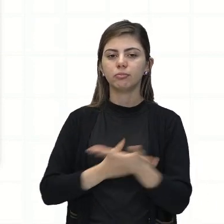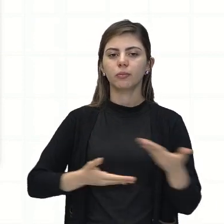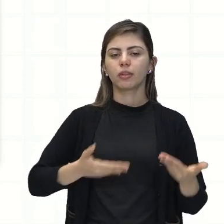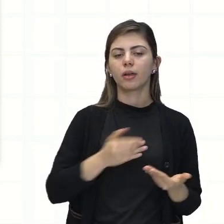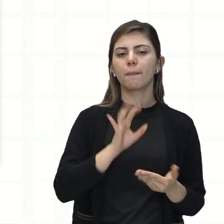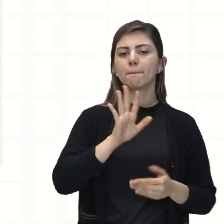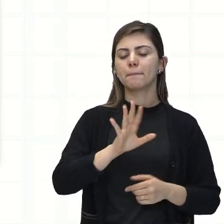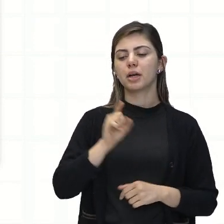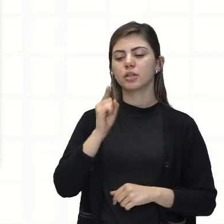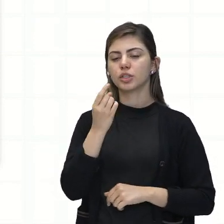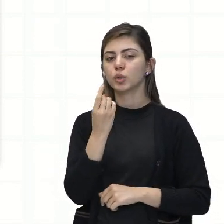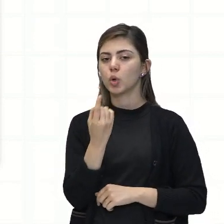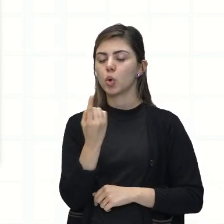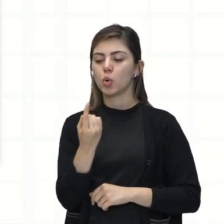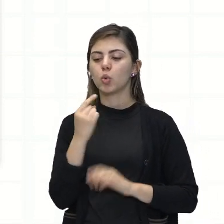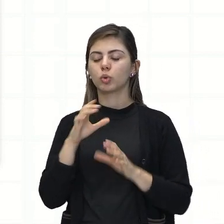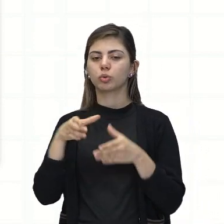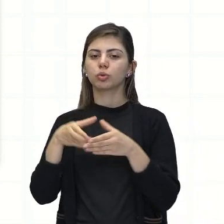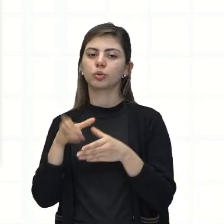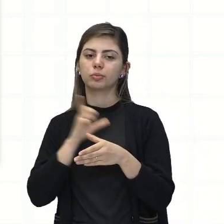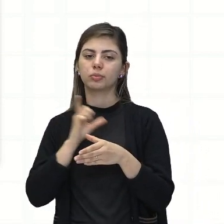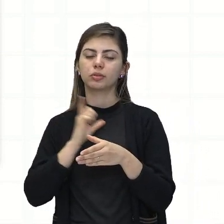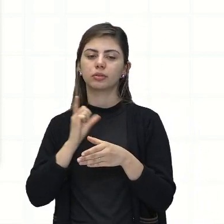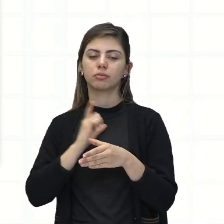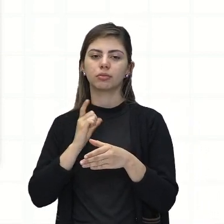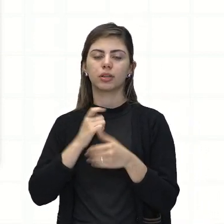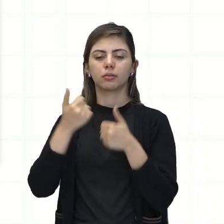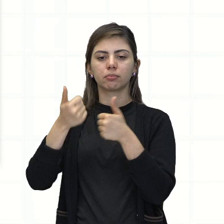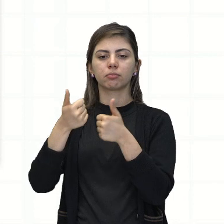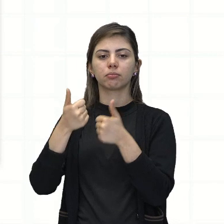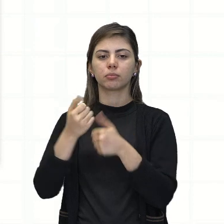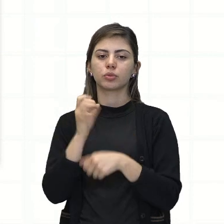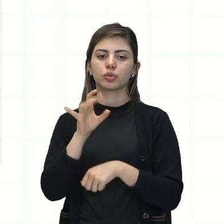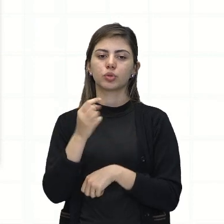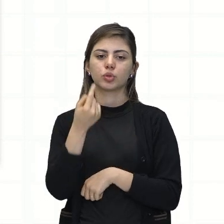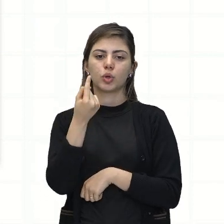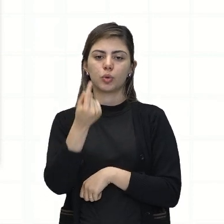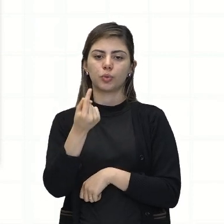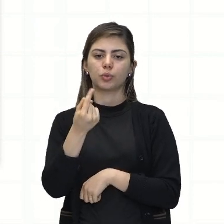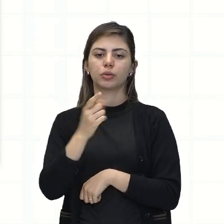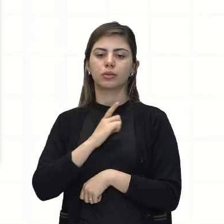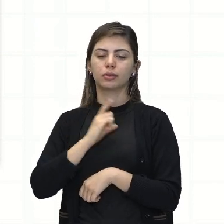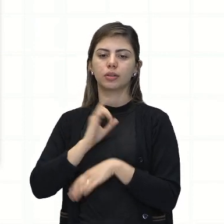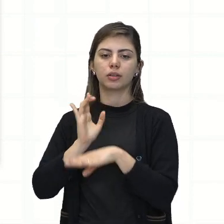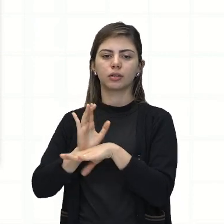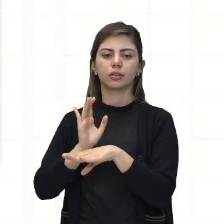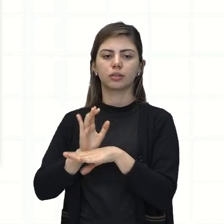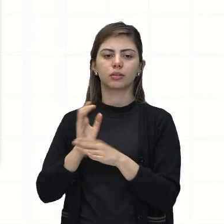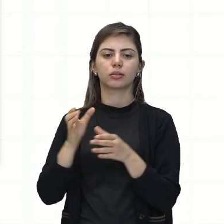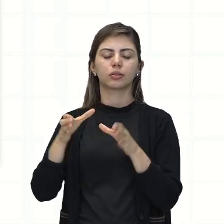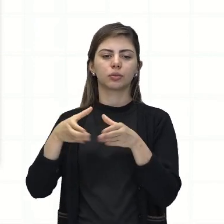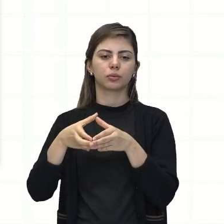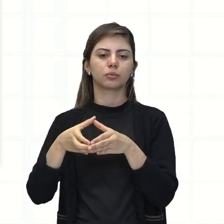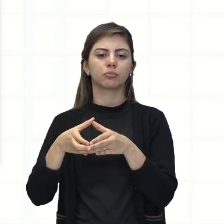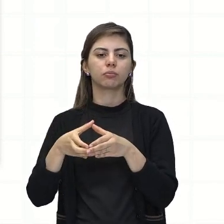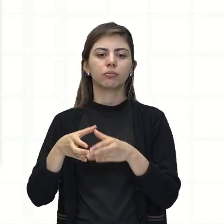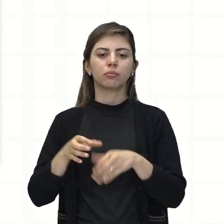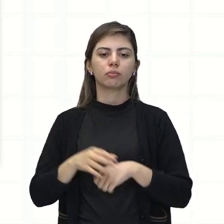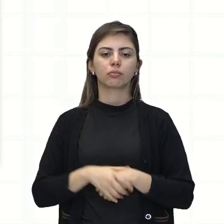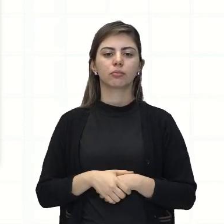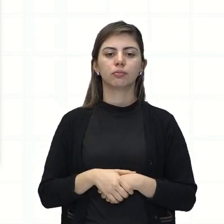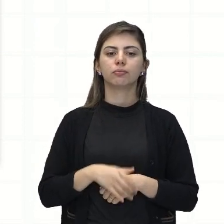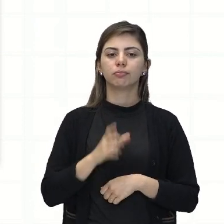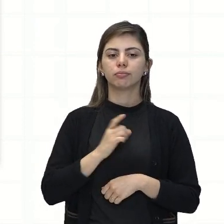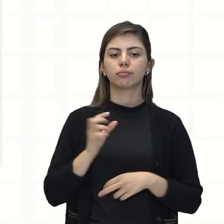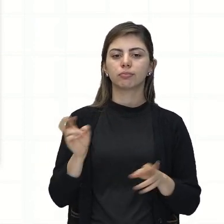um deles é beneficiado. Apenas um deles é beneficiado com